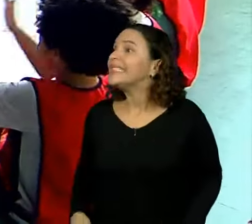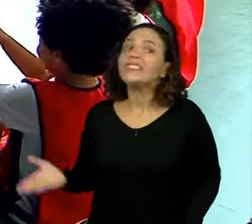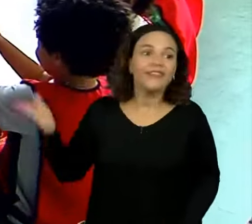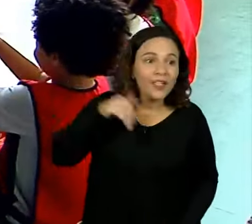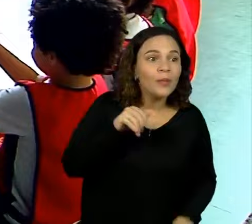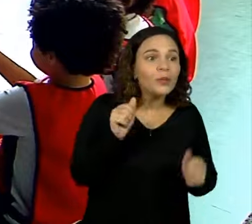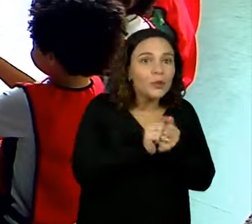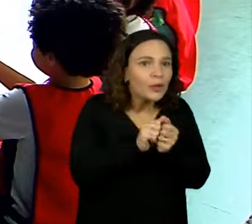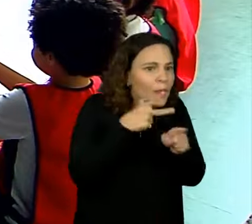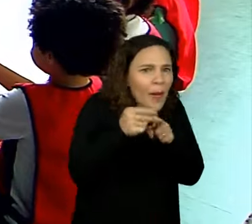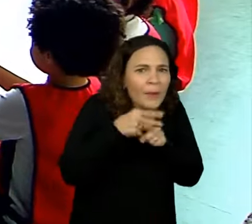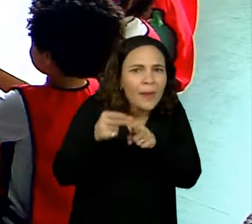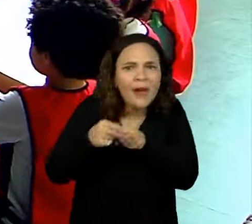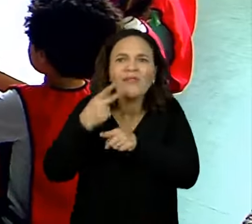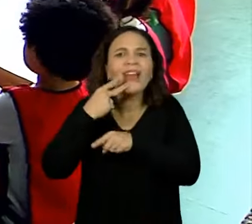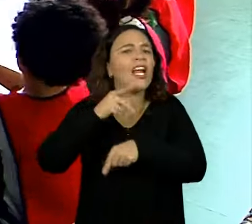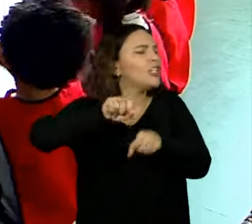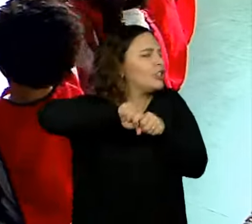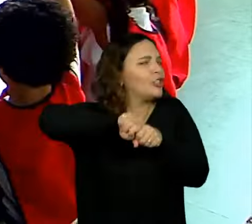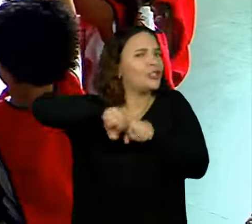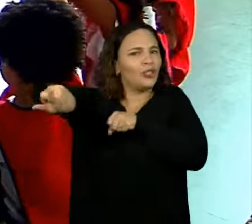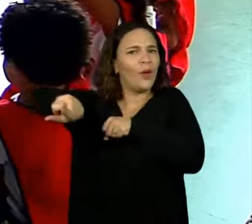Sim. Então fala assim, show dengue!